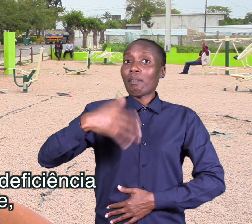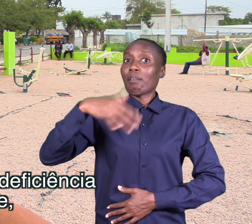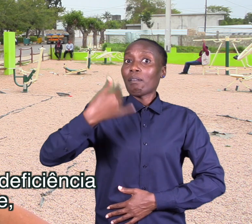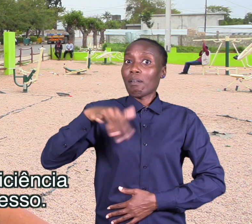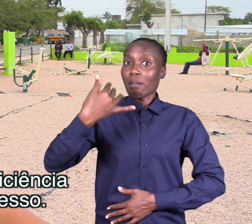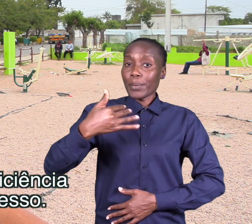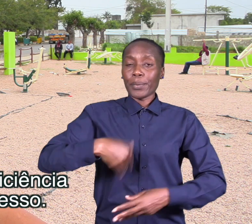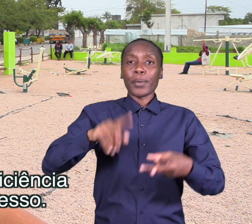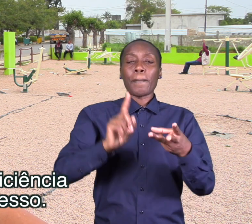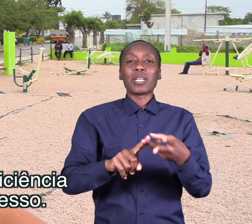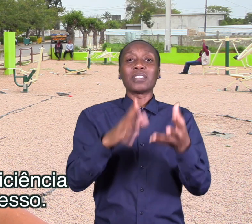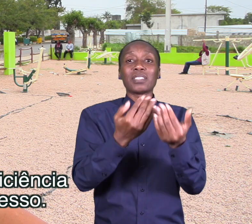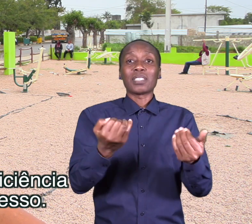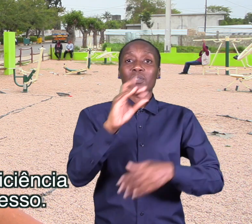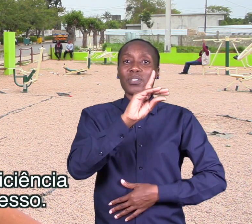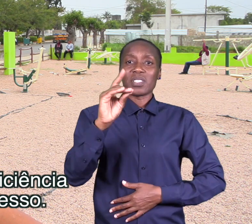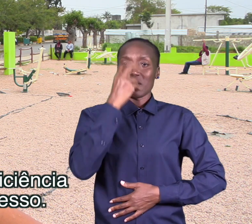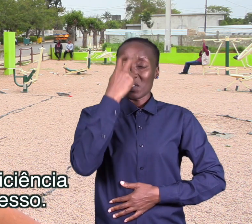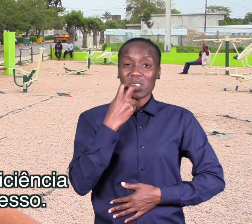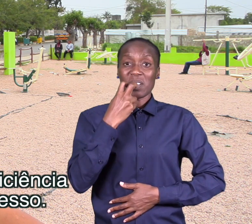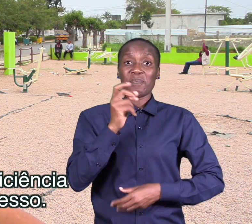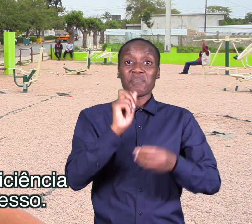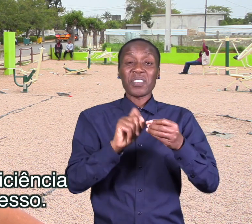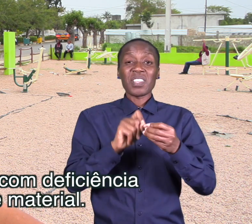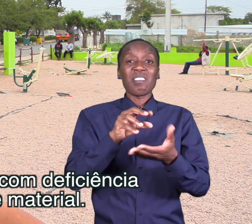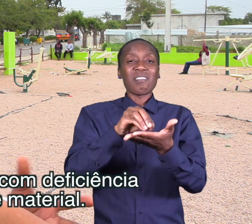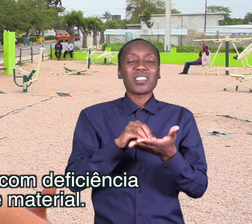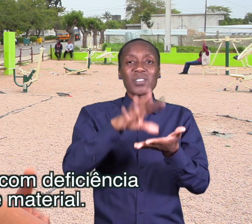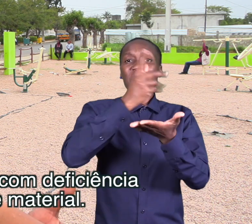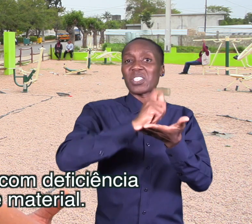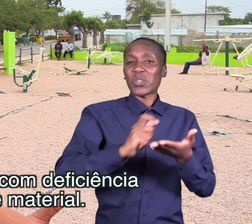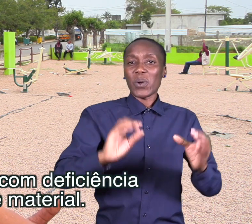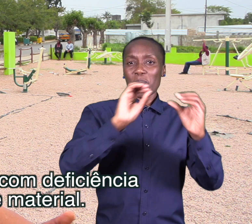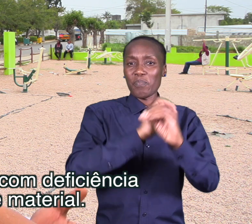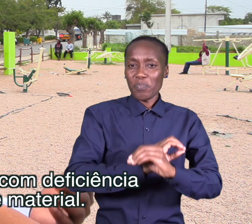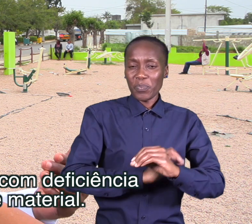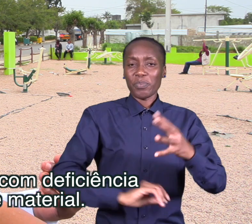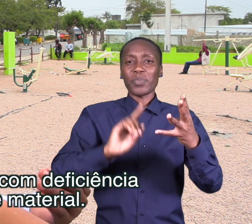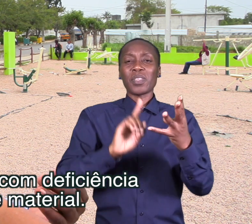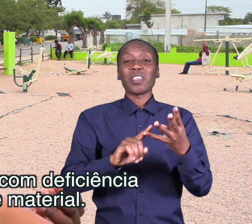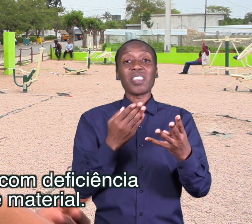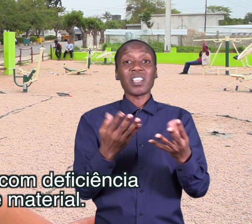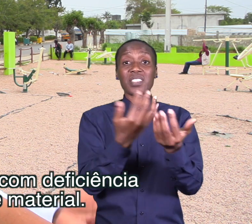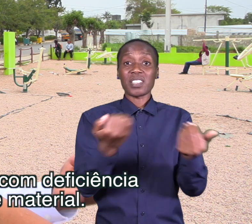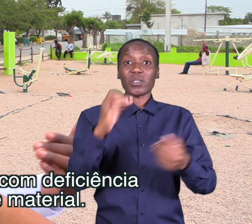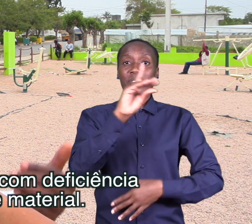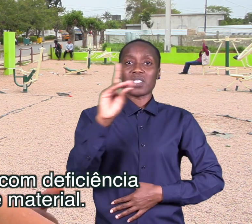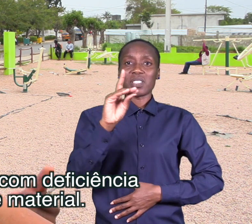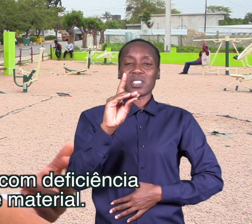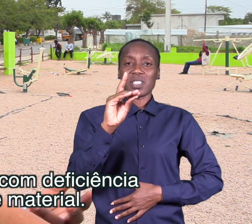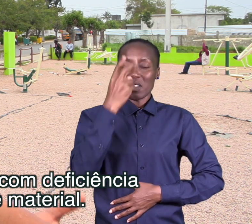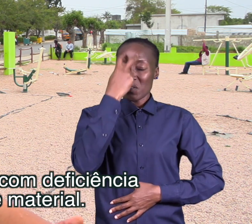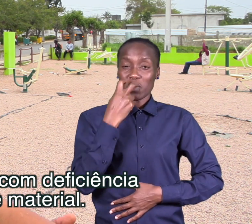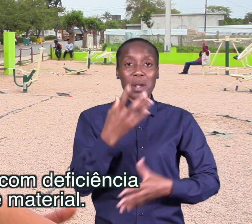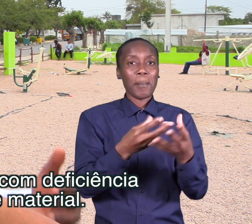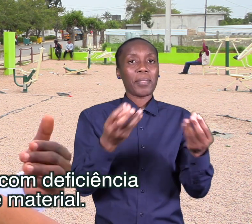caro e as crianças com deficiência visual não têm acesso às escolas que com crianças